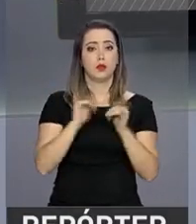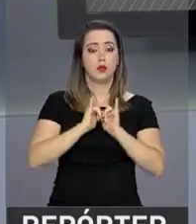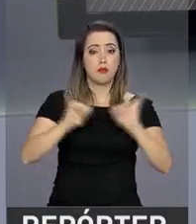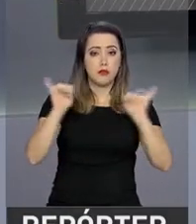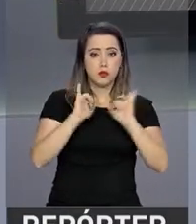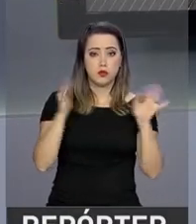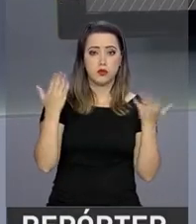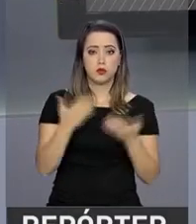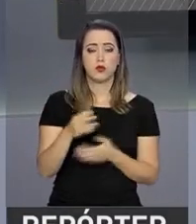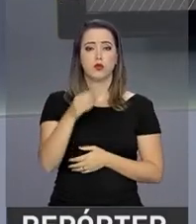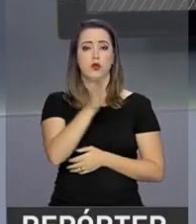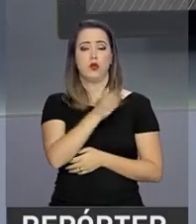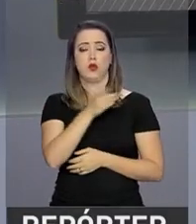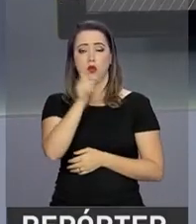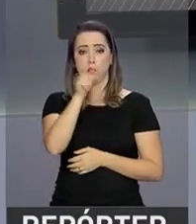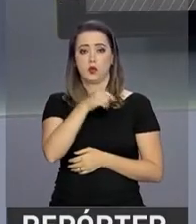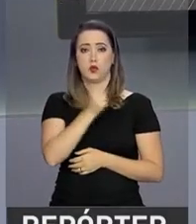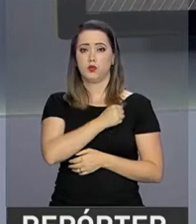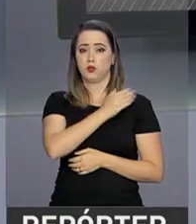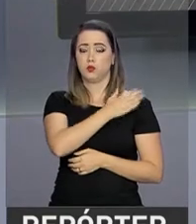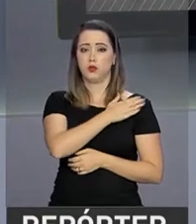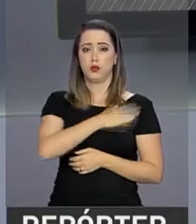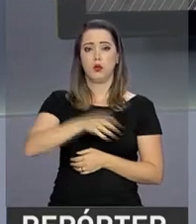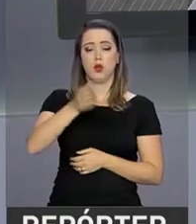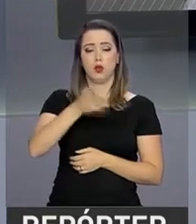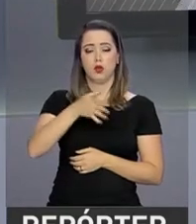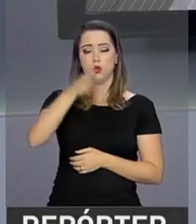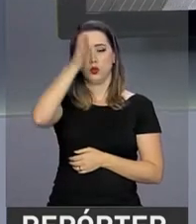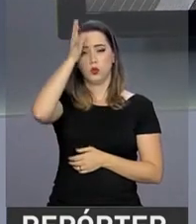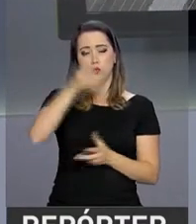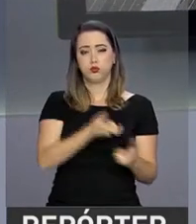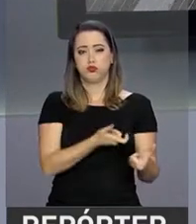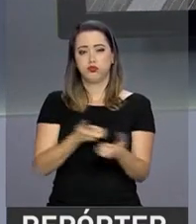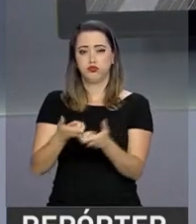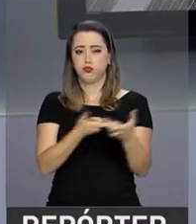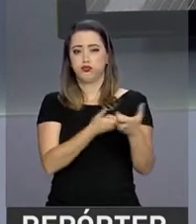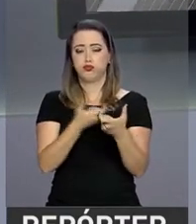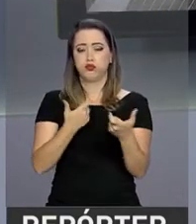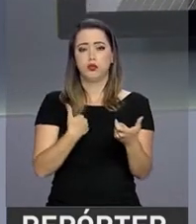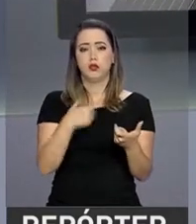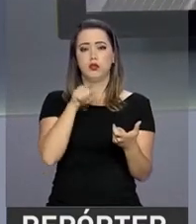pouco. O coronel do Corpo de Bombeiros, Marco Antônio Nunes de Oliveira, explicou